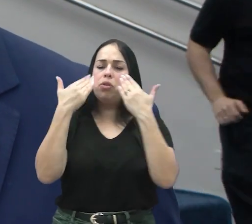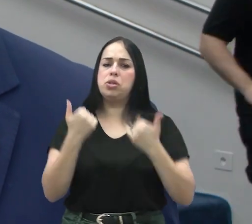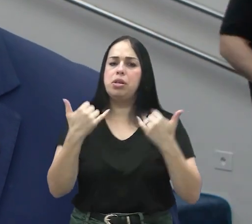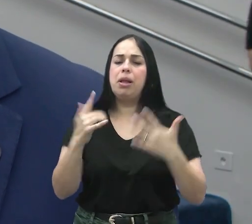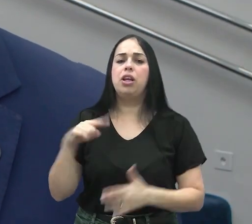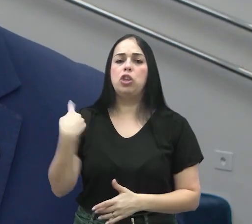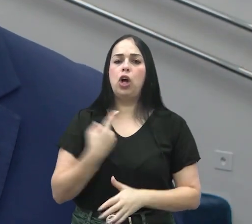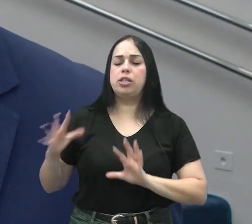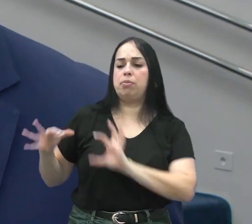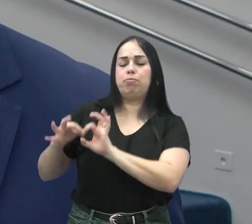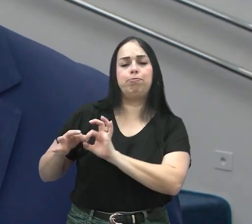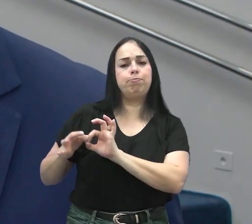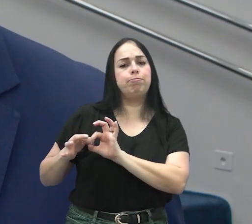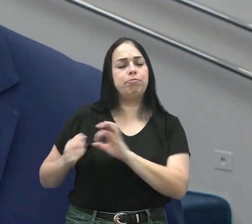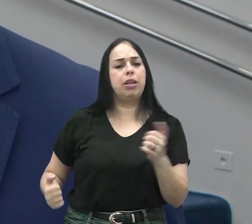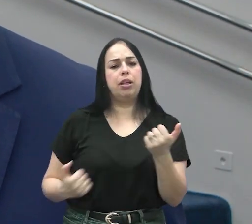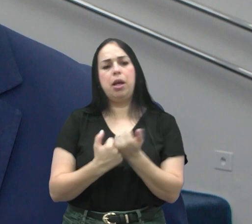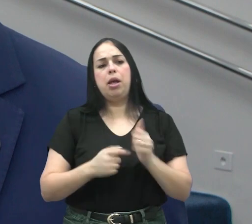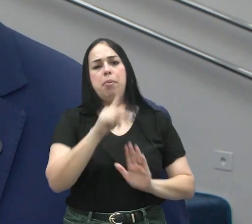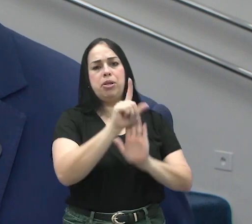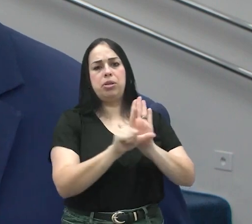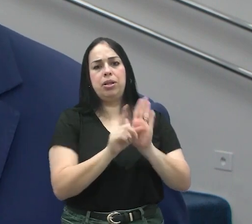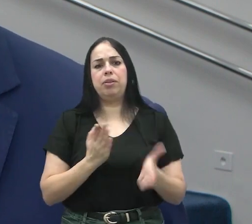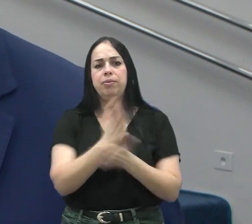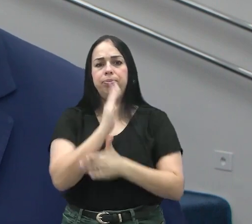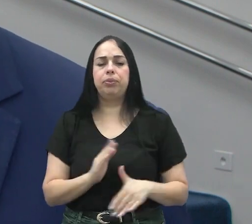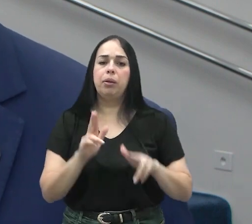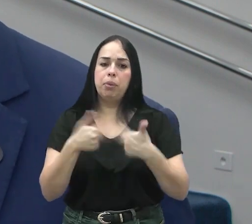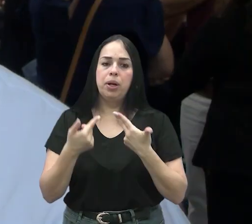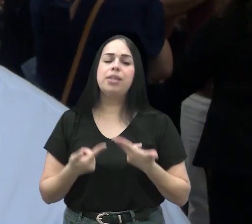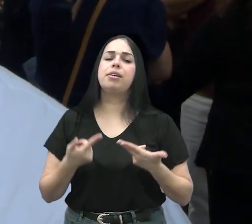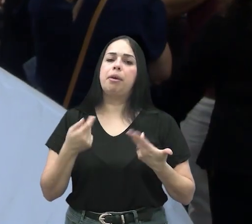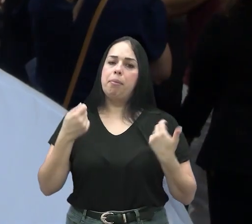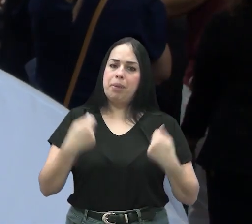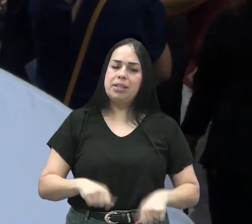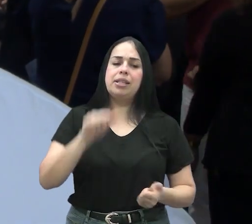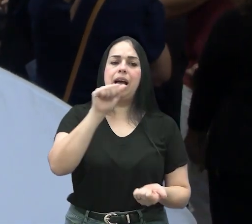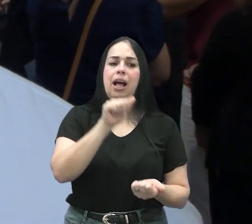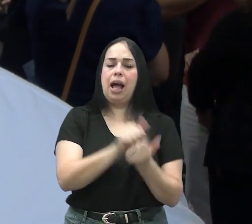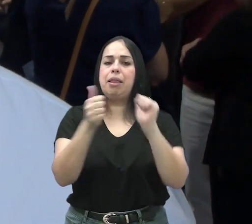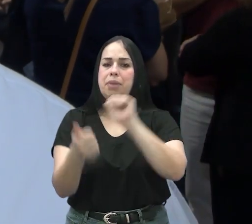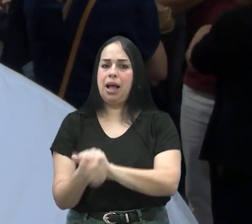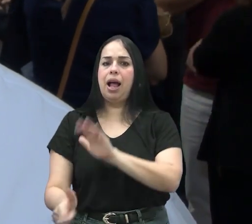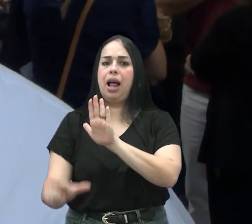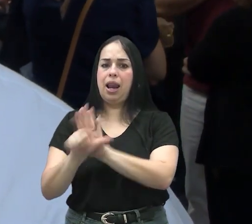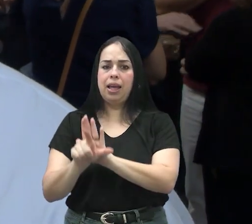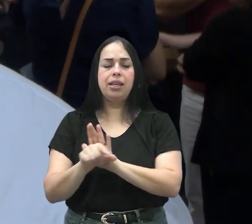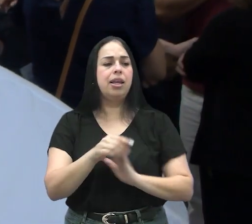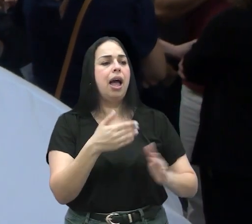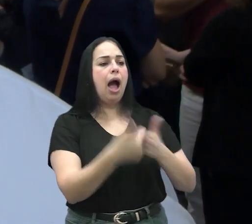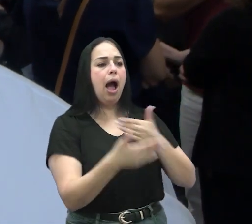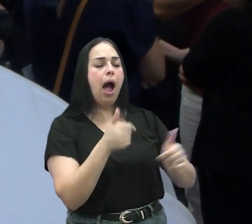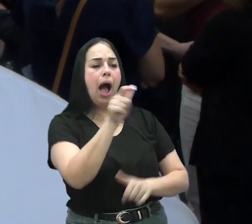na audiência pública, e nós estamos juntos, unidos, para que a gente possa aprovar esse projeto de lei. Então é necessário uma adequação legislativa